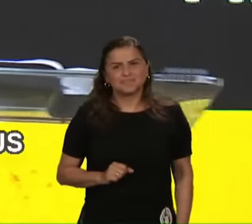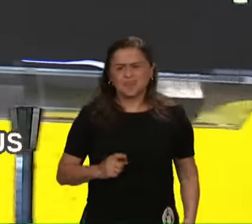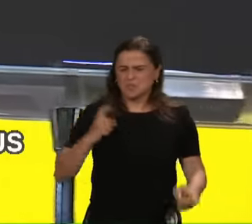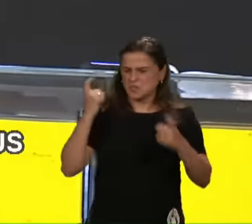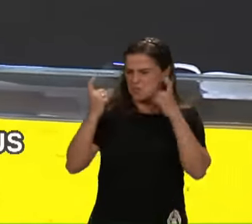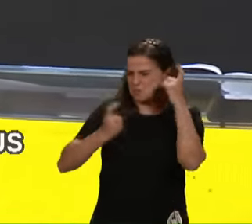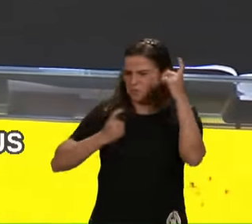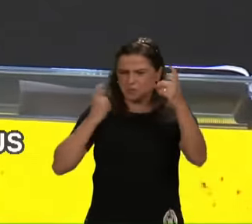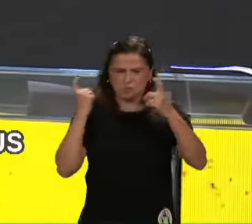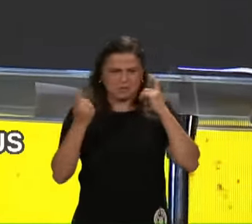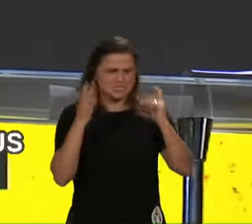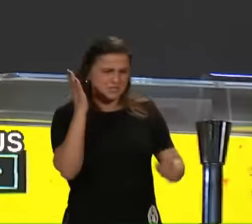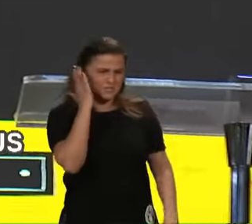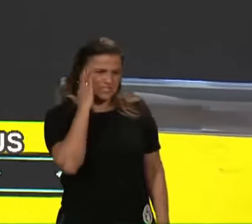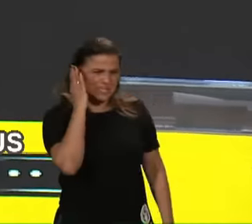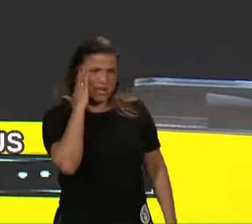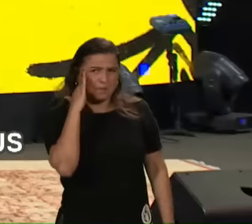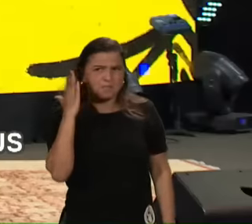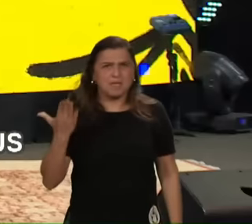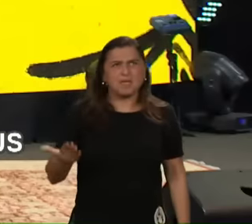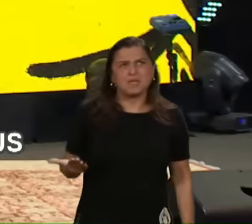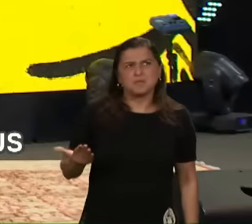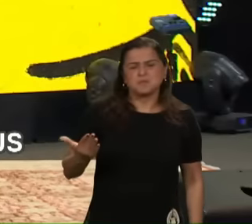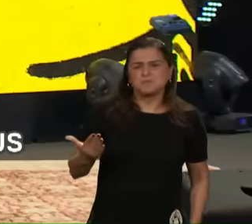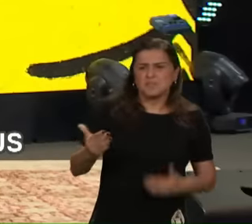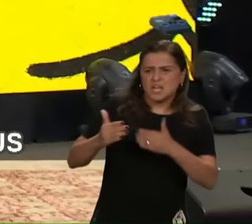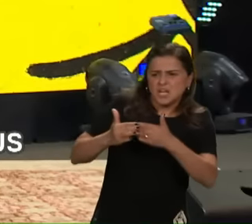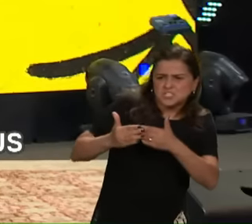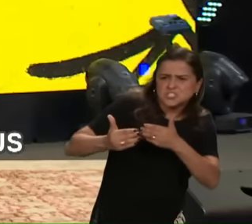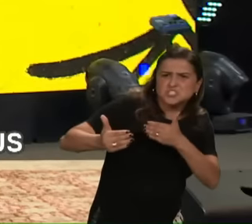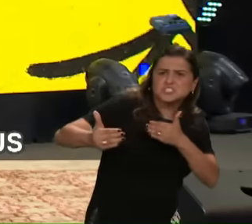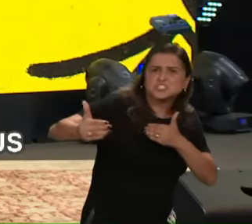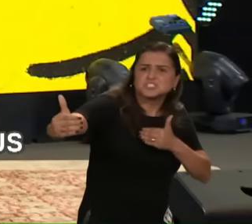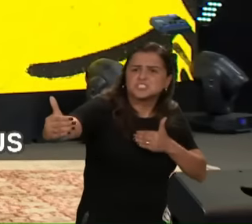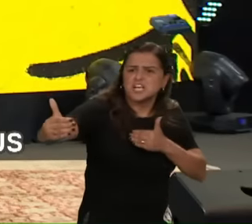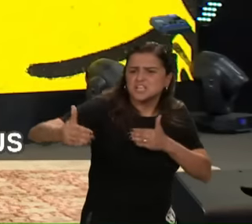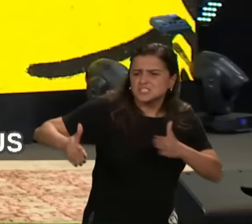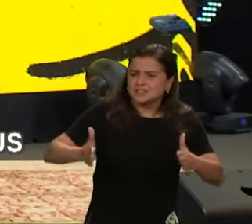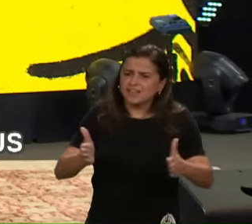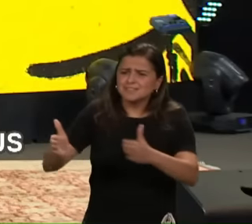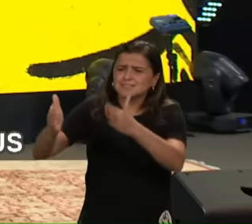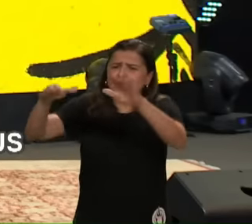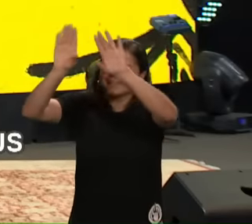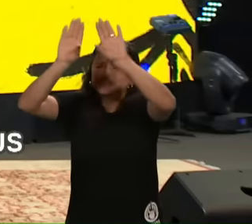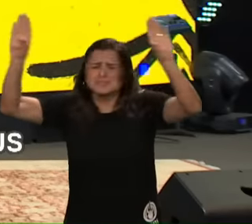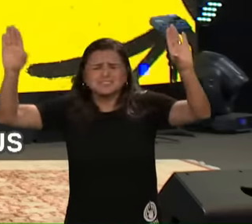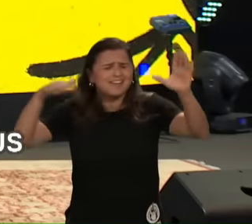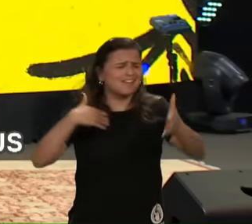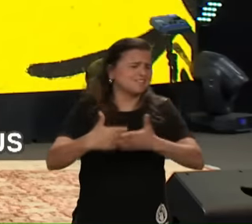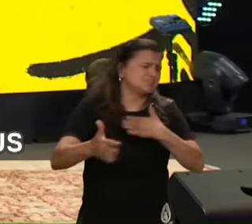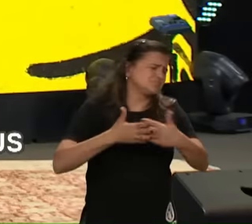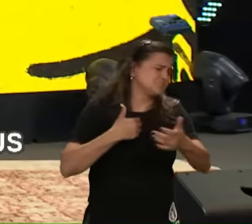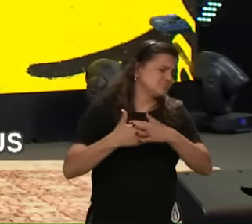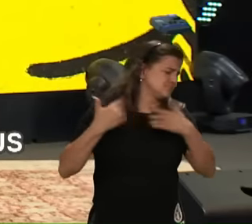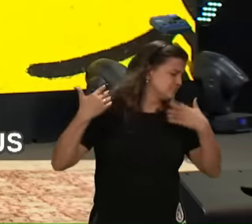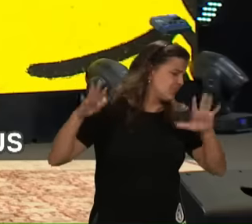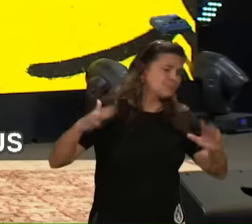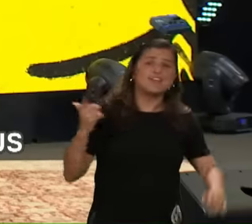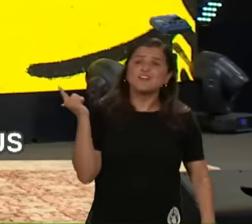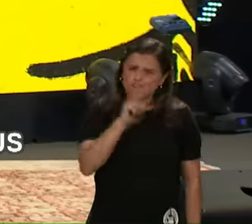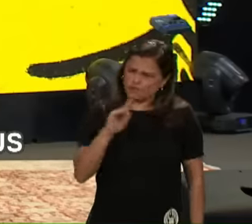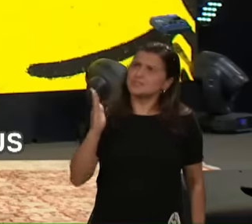em querer saber quantos quilômetros vão ter a estrada de ouro lá no céu, coisa nenhuma. Eu sei que eu vou chegar